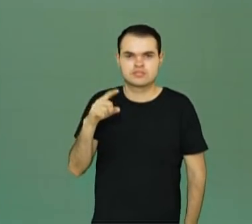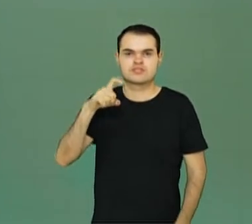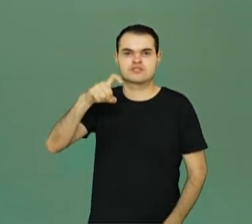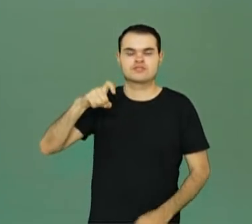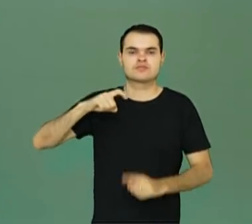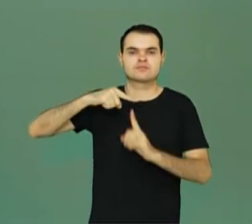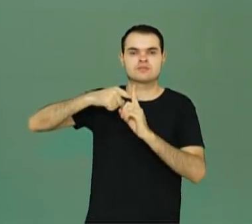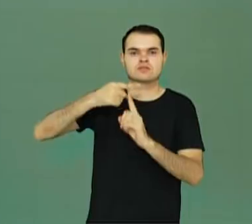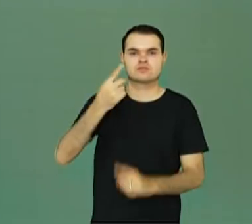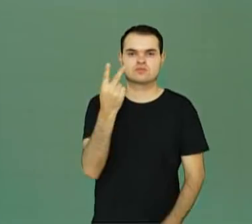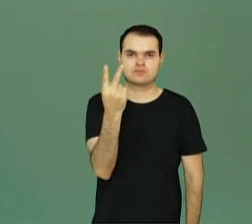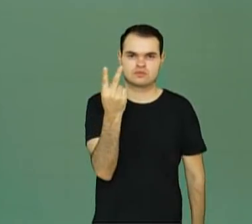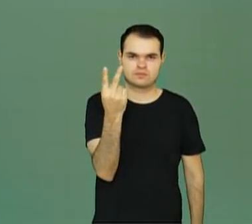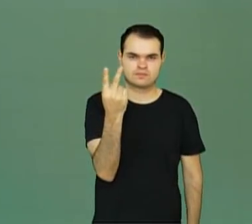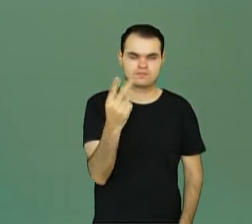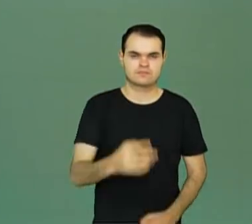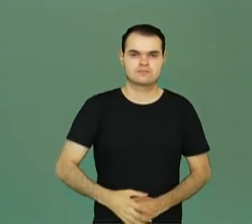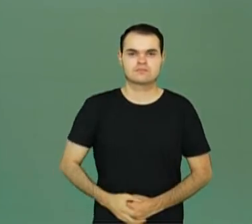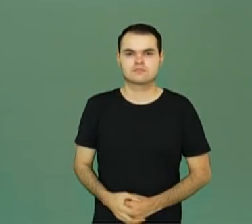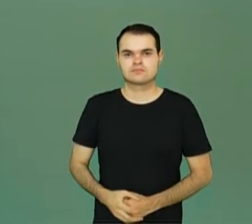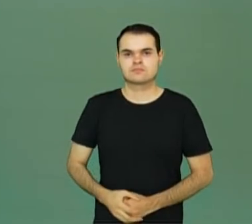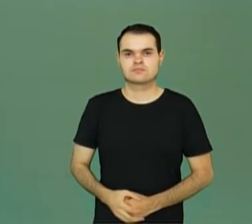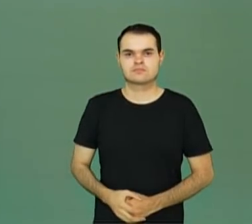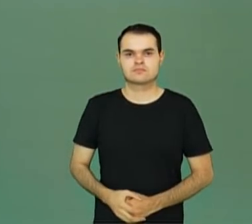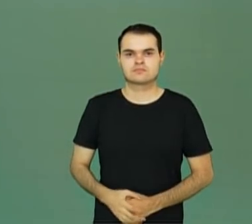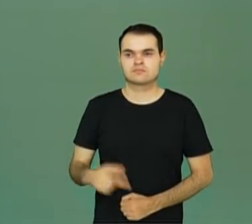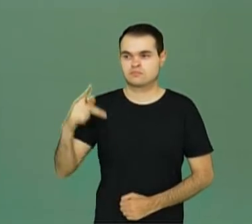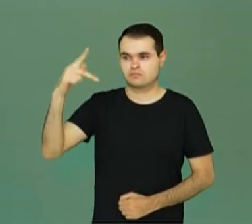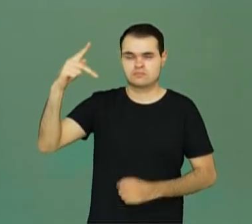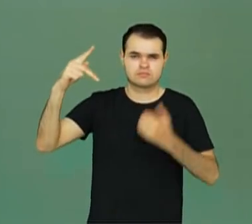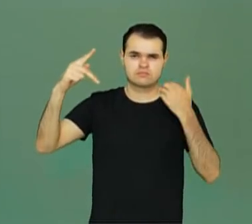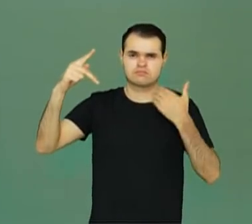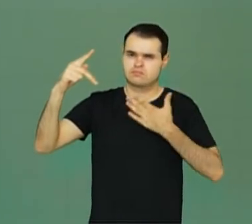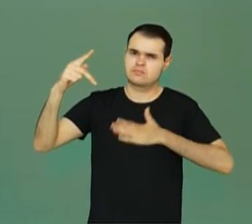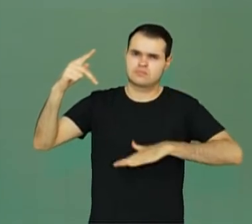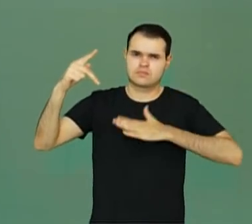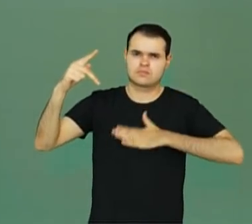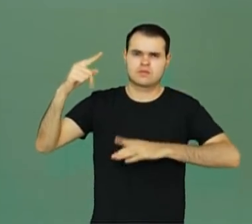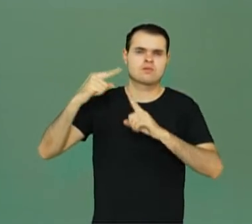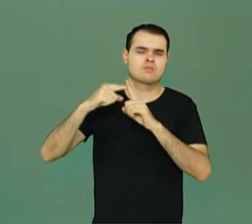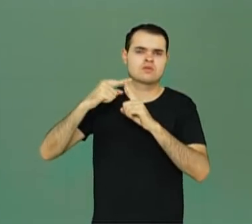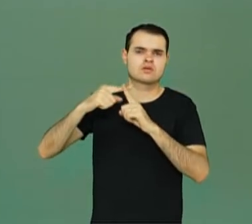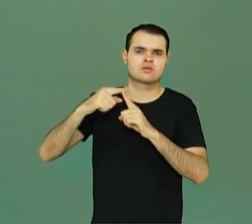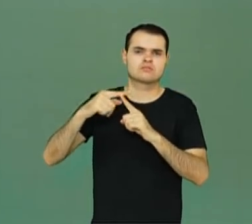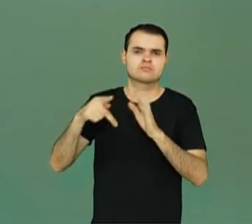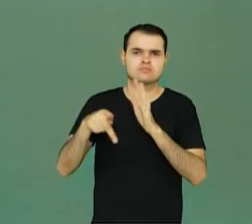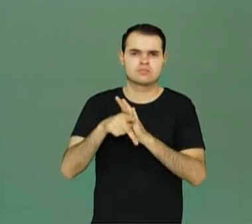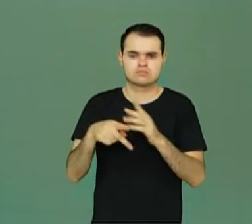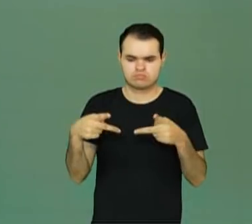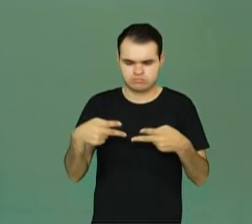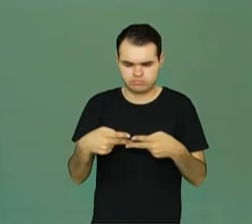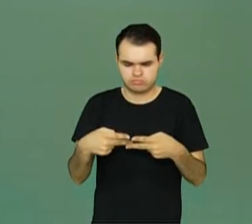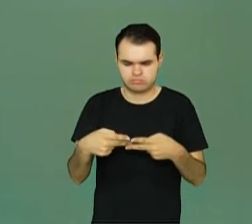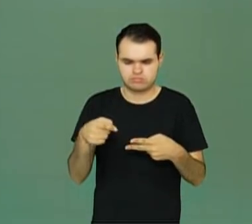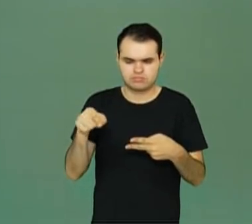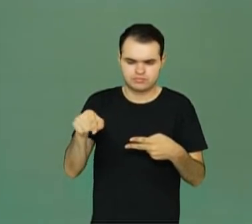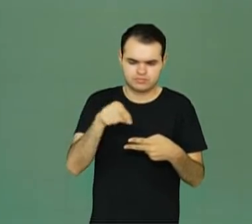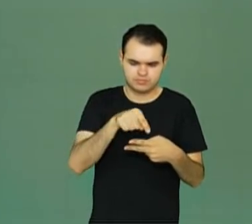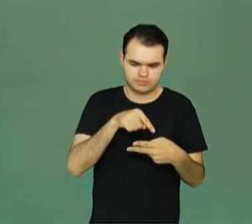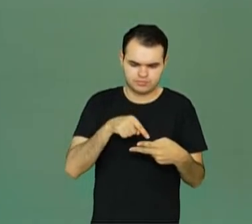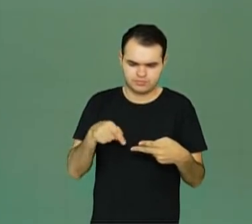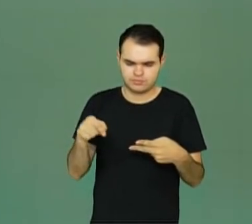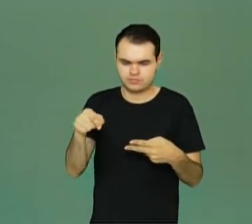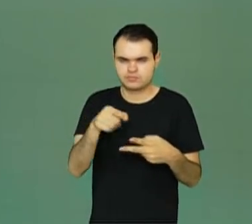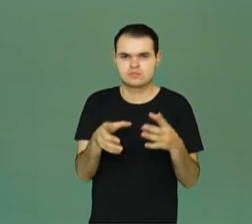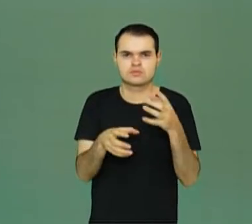2. Tá? Então o perímetro é bem tranquilo. Por quê? Porque o perímetro de um losango é a soma dos quatro lados. E os quatro